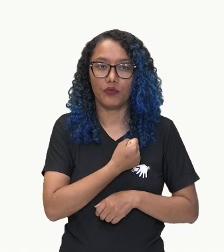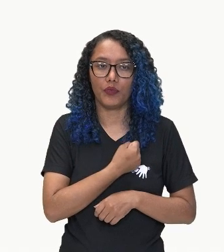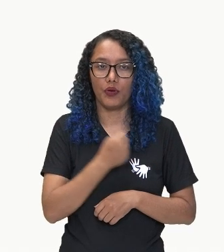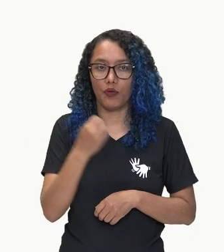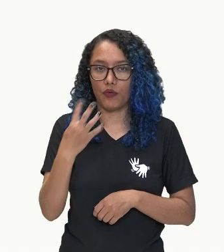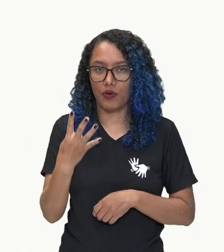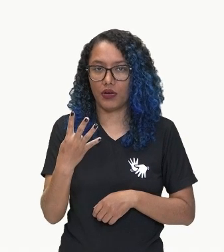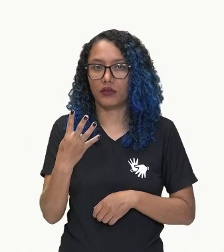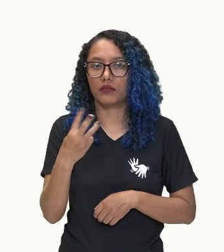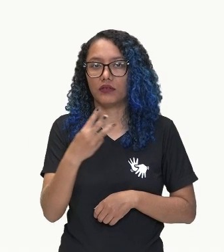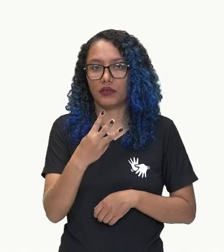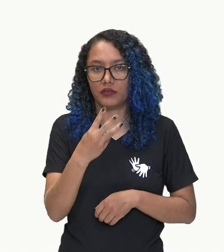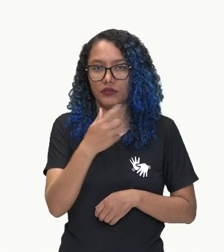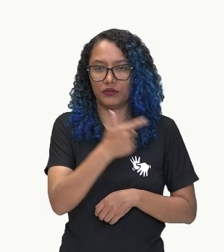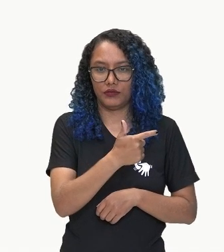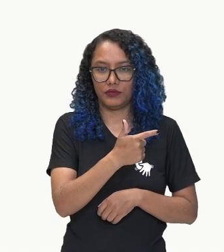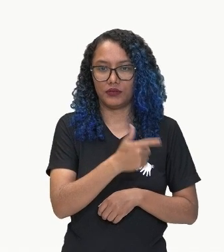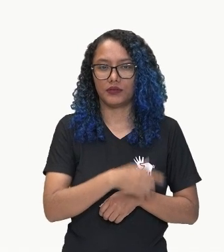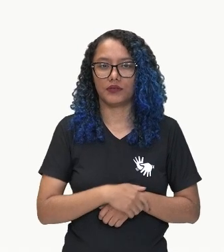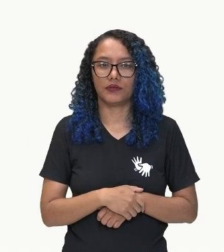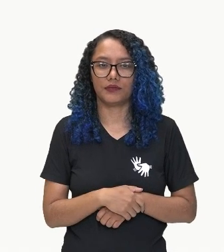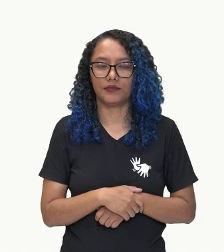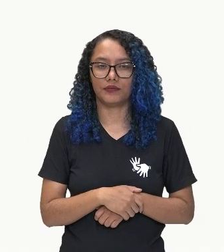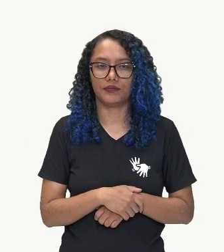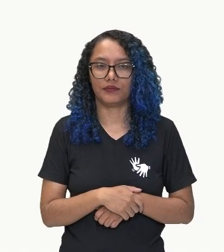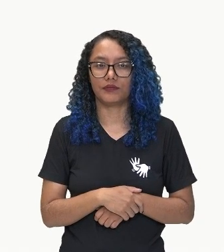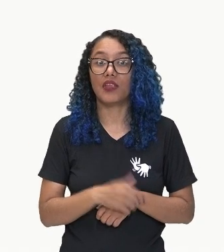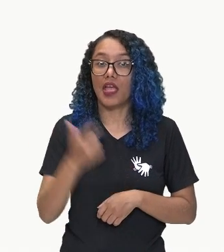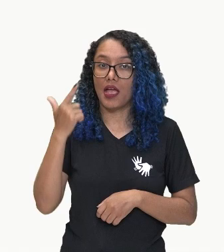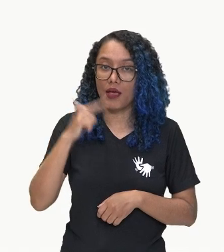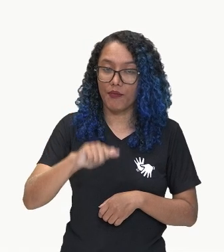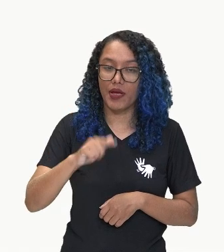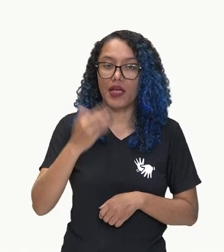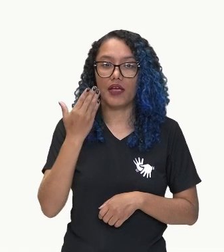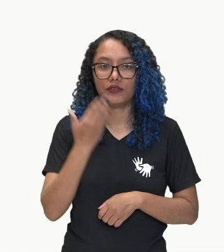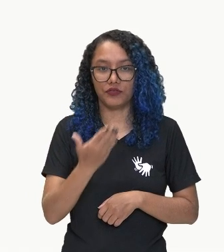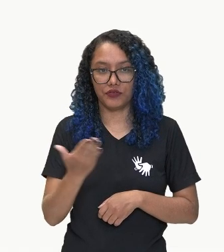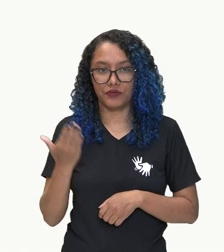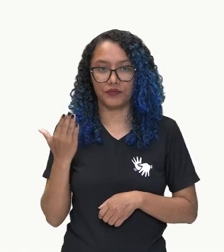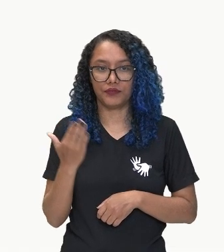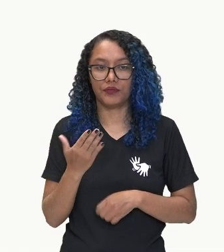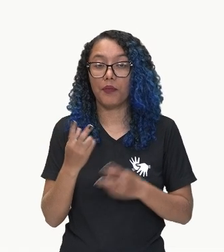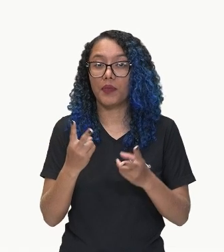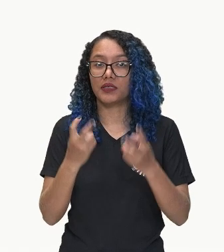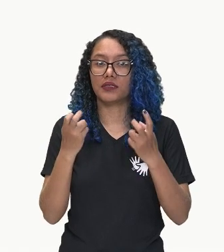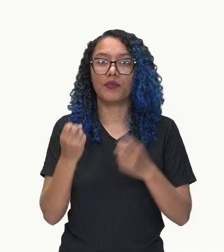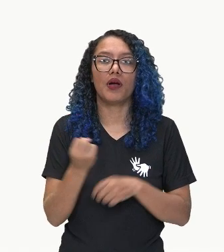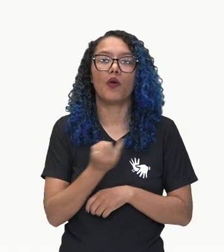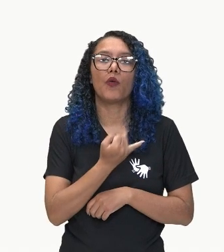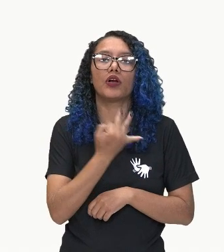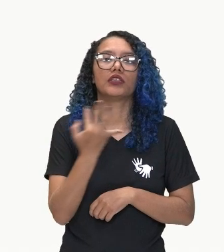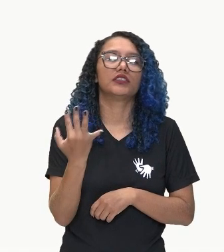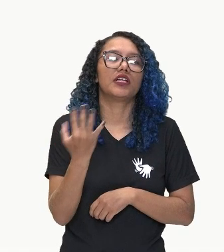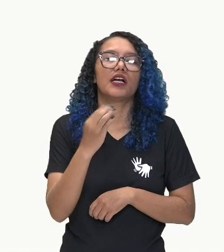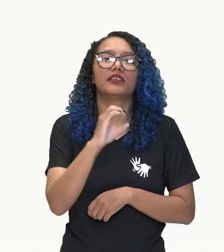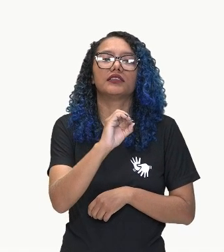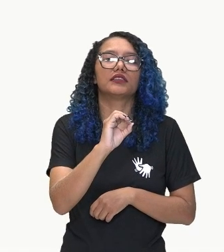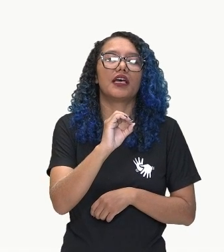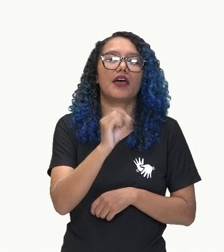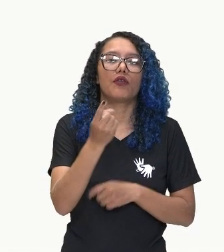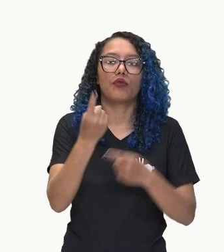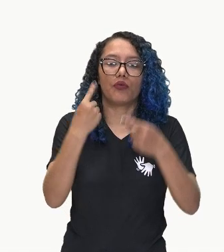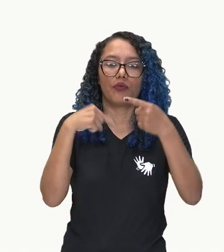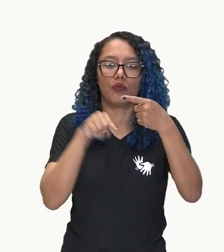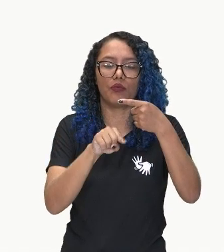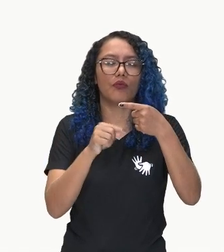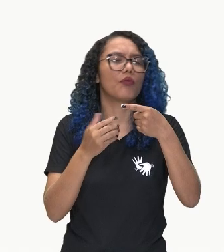432. Então, repita 432 e observe a quantidade de zeros lá no denominador.